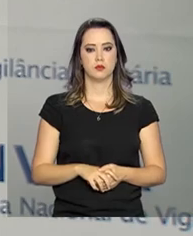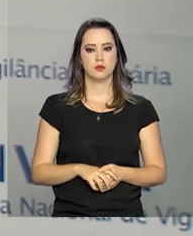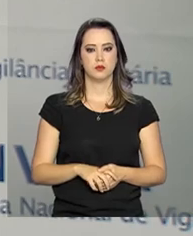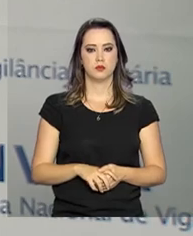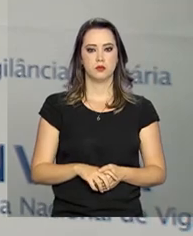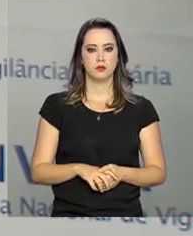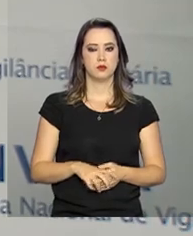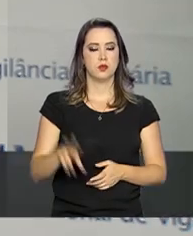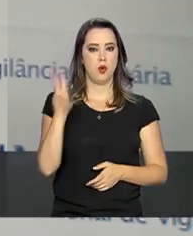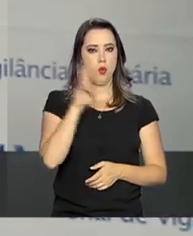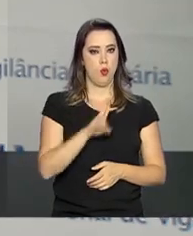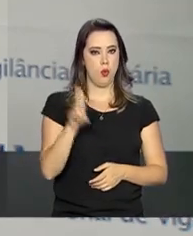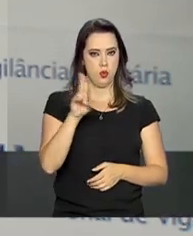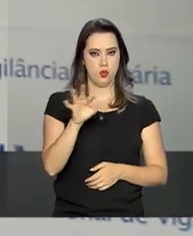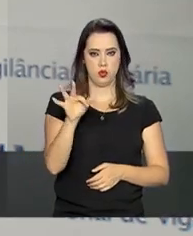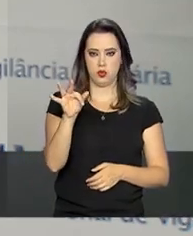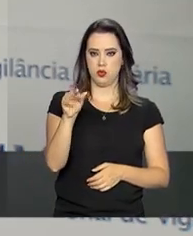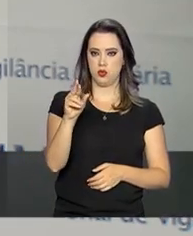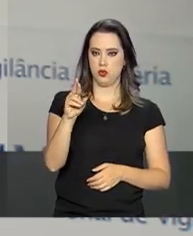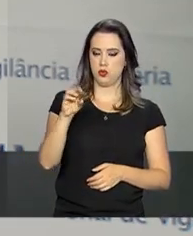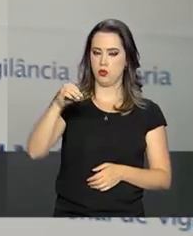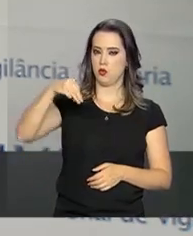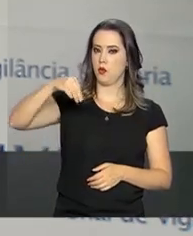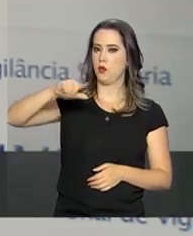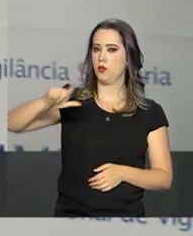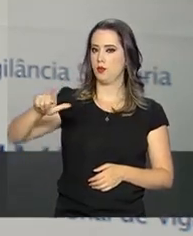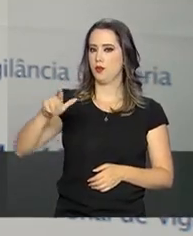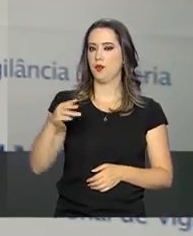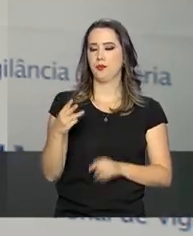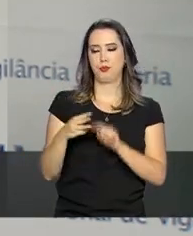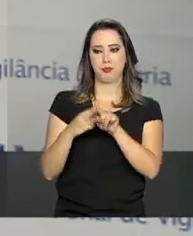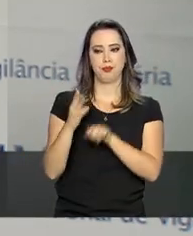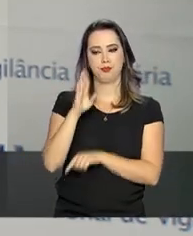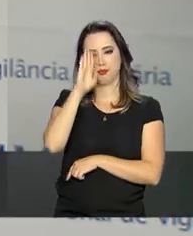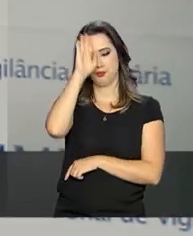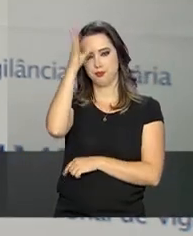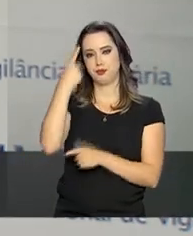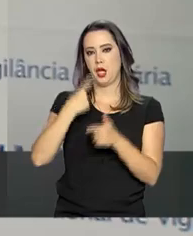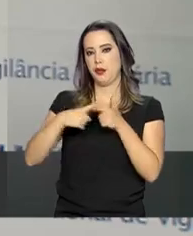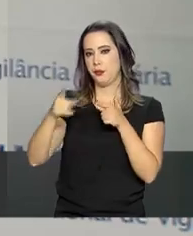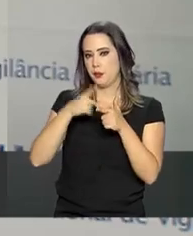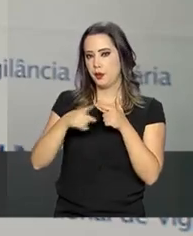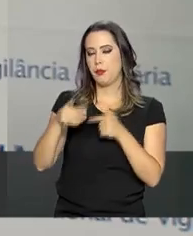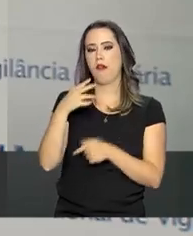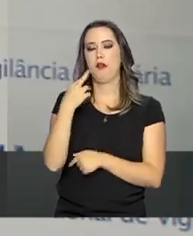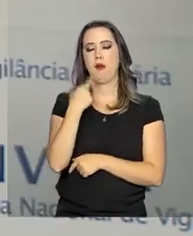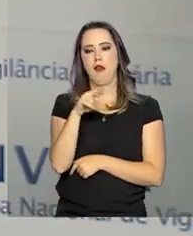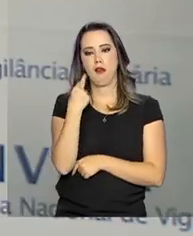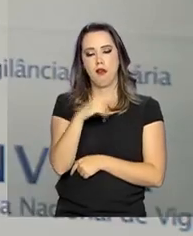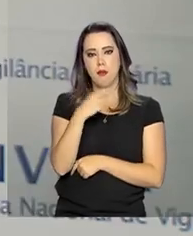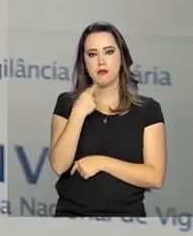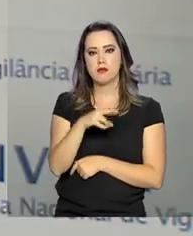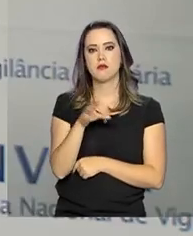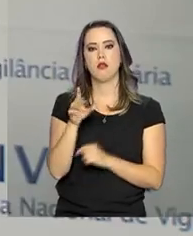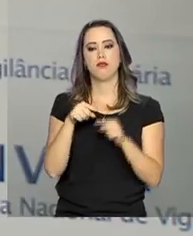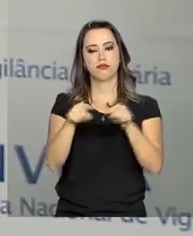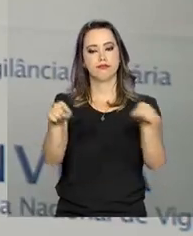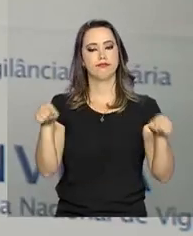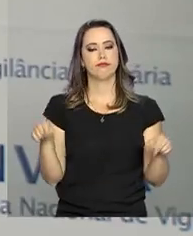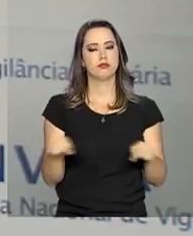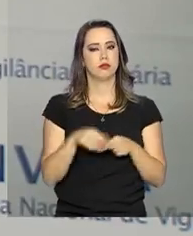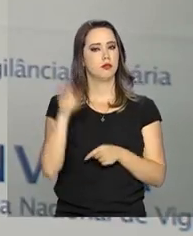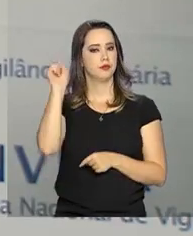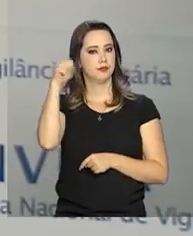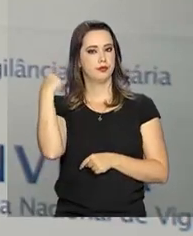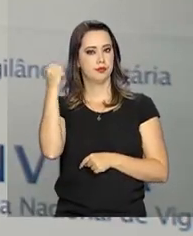ele está entre as três principais queixas relacionadas a salões de beleza, né? Pela segunda vez, né, tanto em 2016